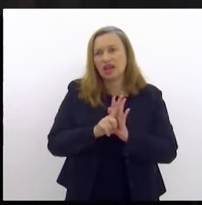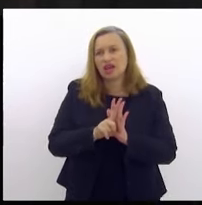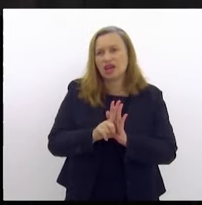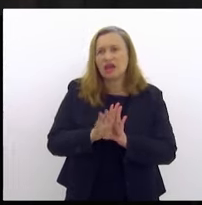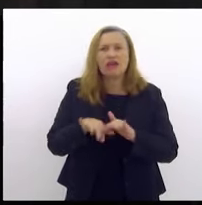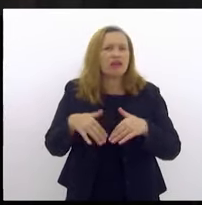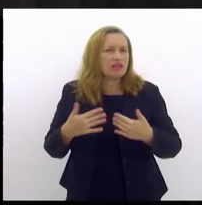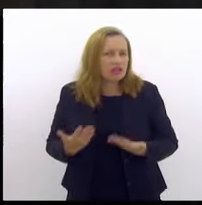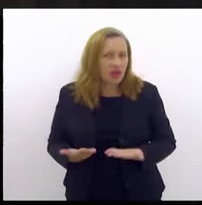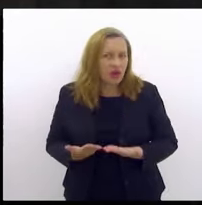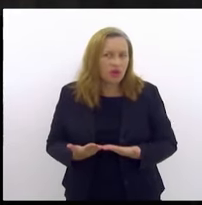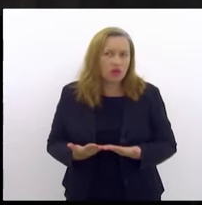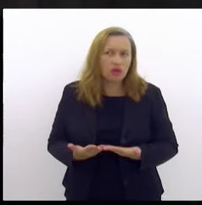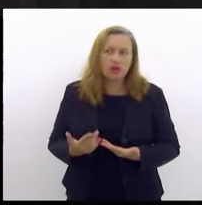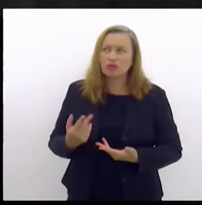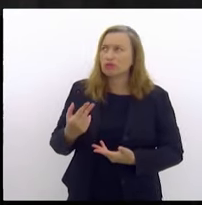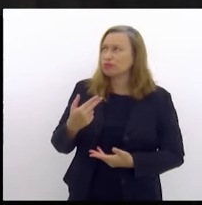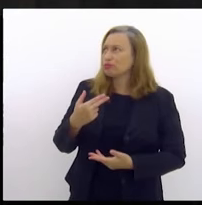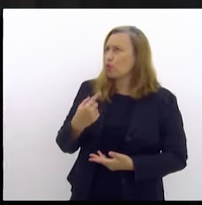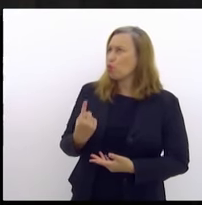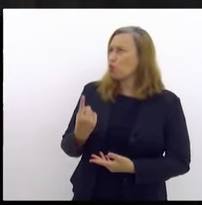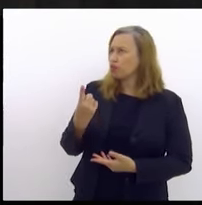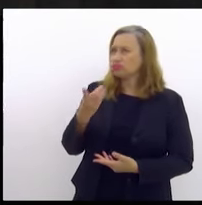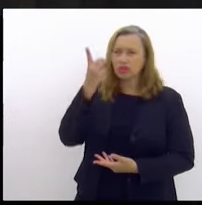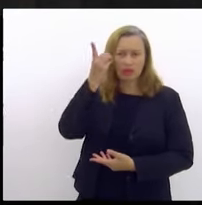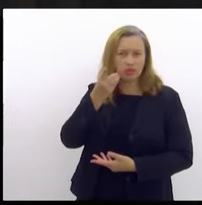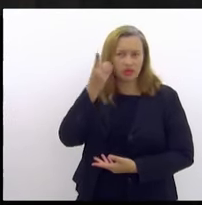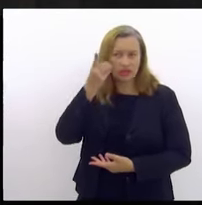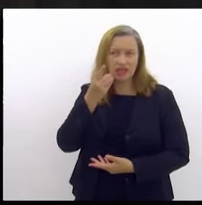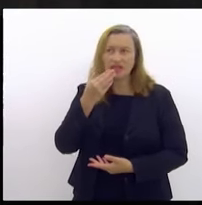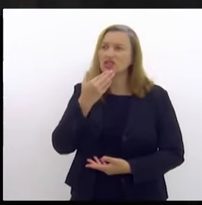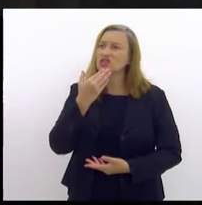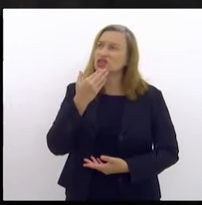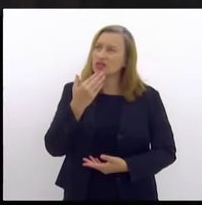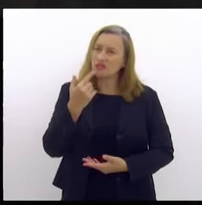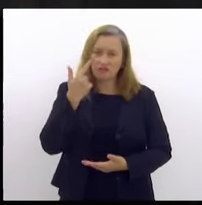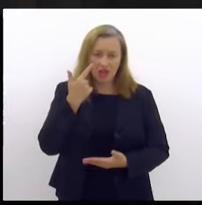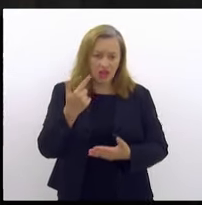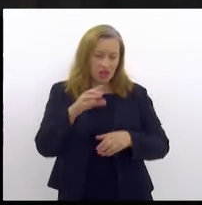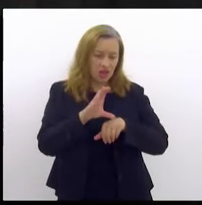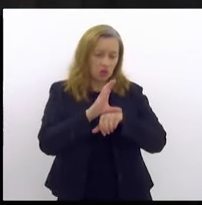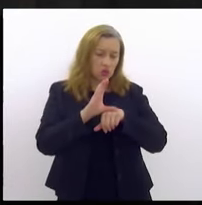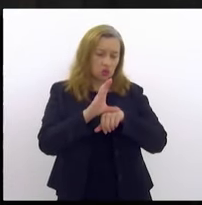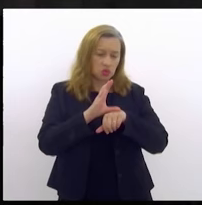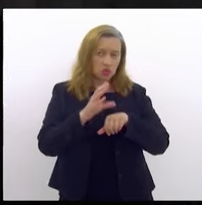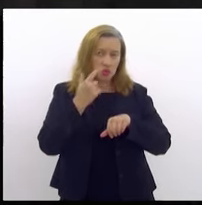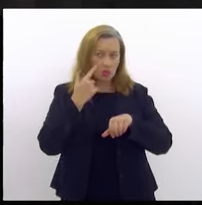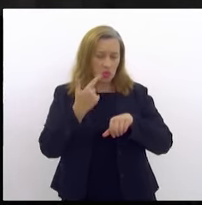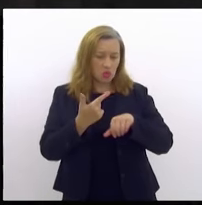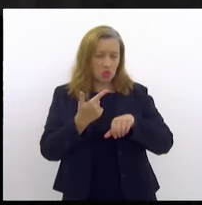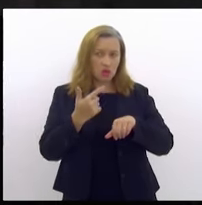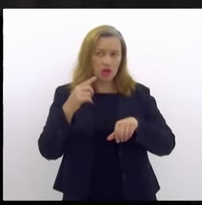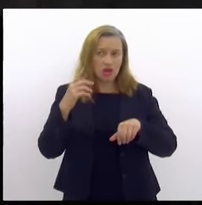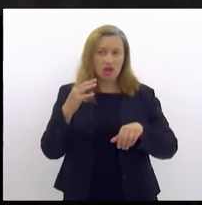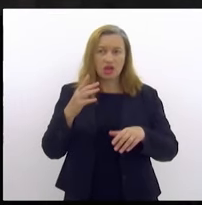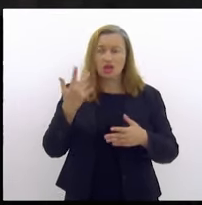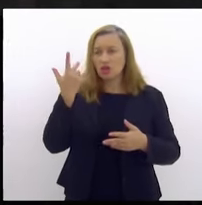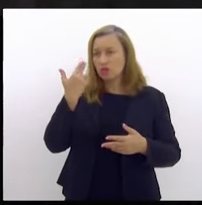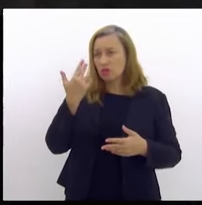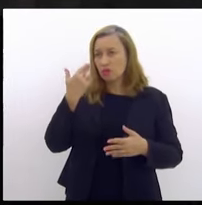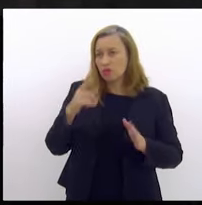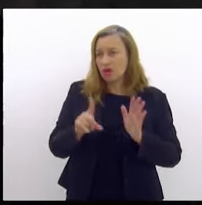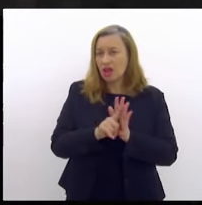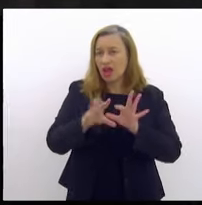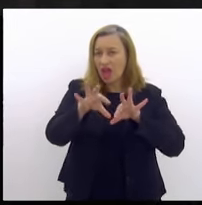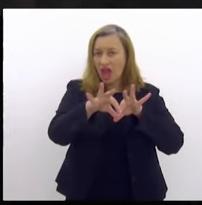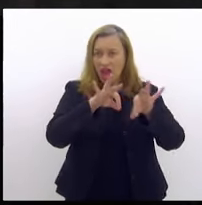o alvitre de um parlamentar que a gente pega a Constituição e as leis normativas,